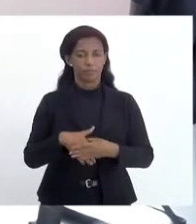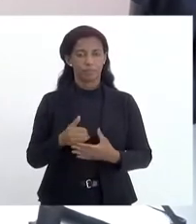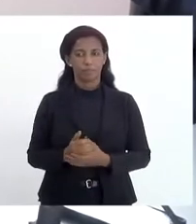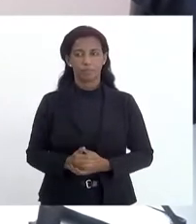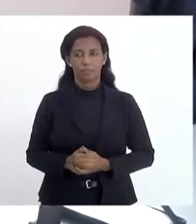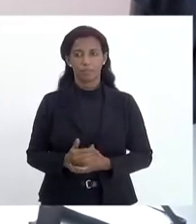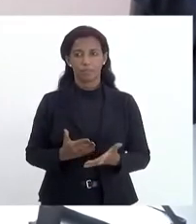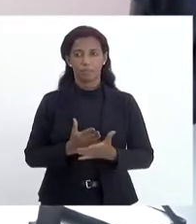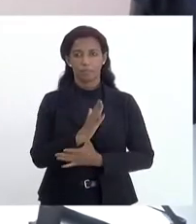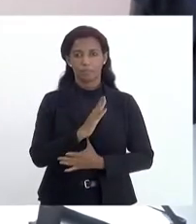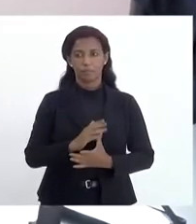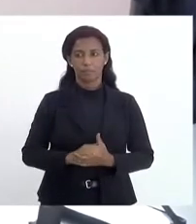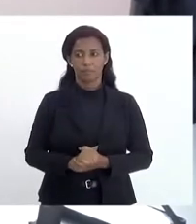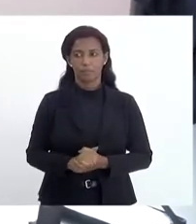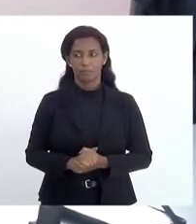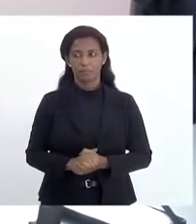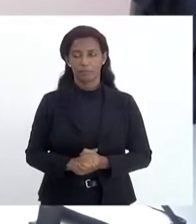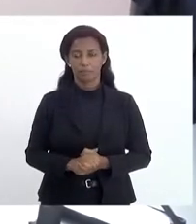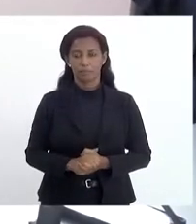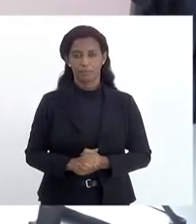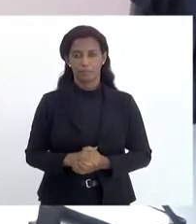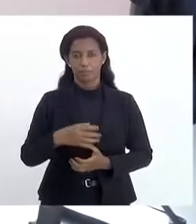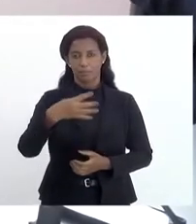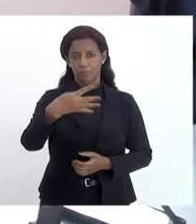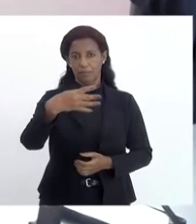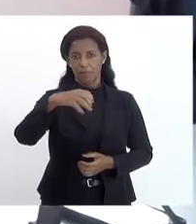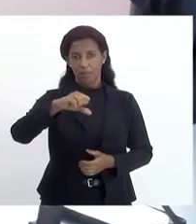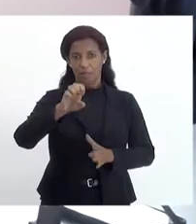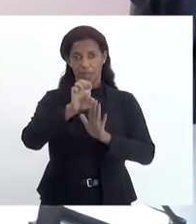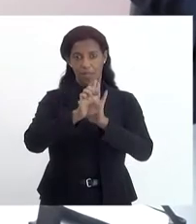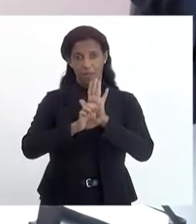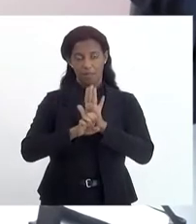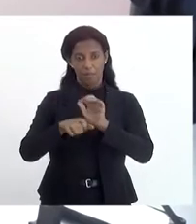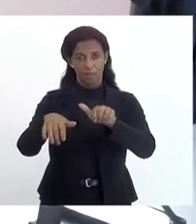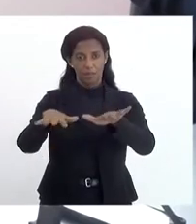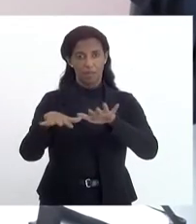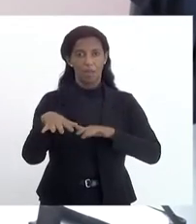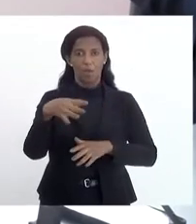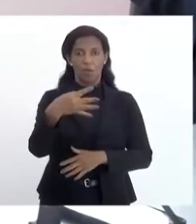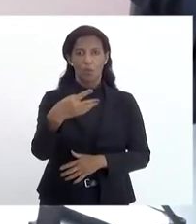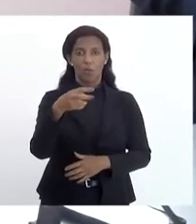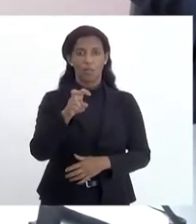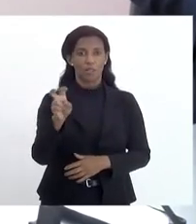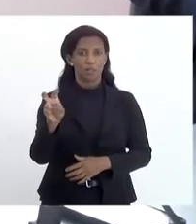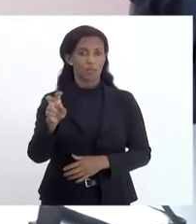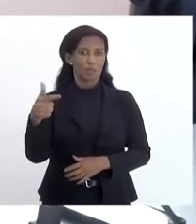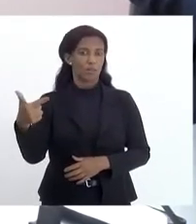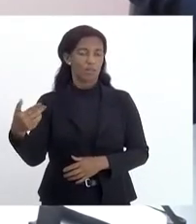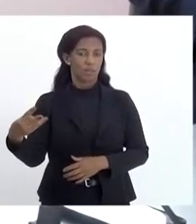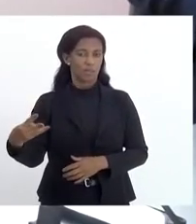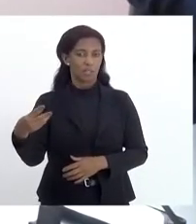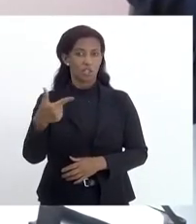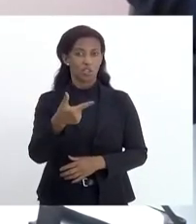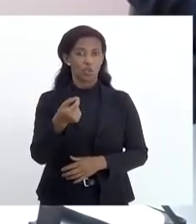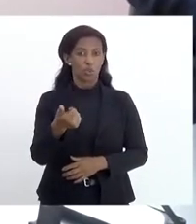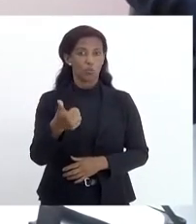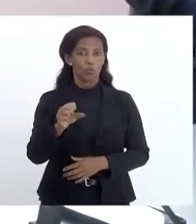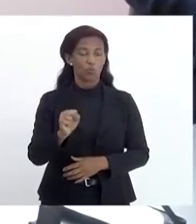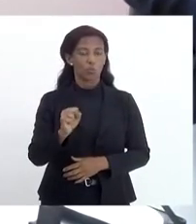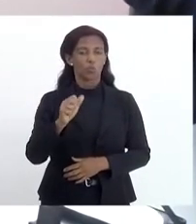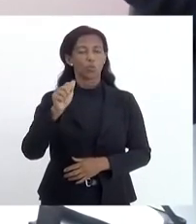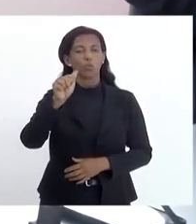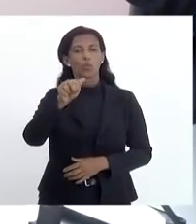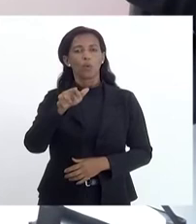votação, aprovado. 49, emendas de plenário ao projeto de lei 4553/2018, de autoria do deputado Átila